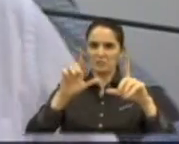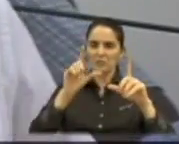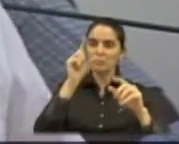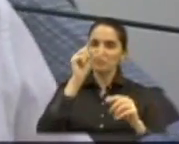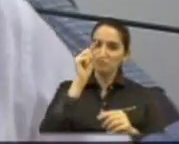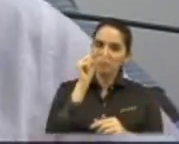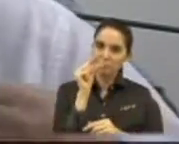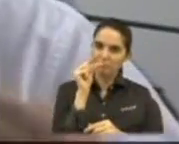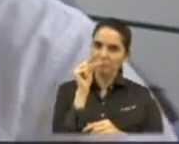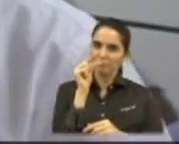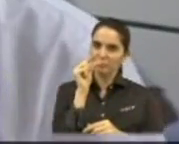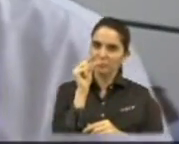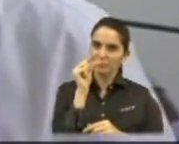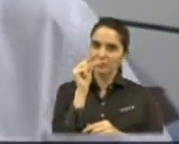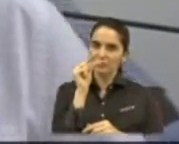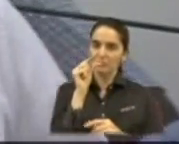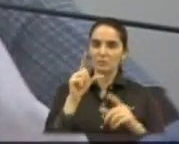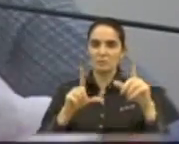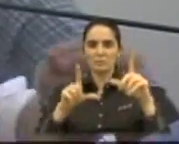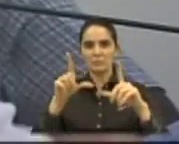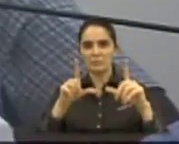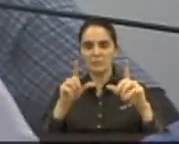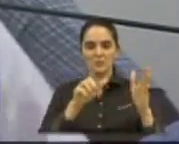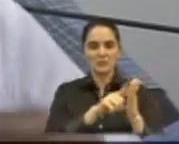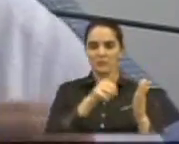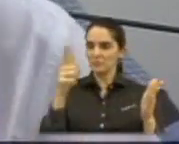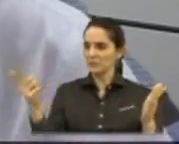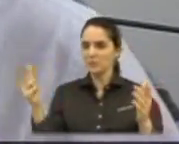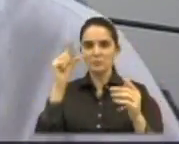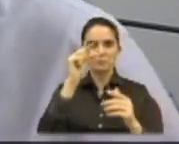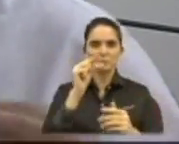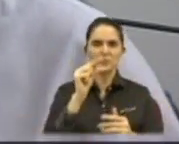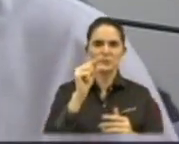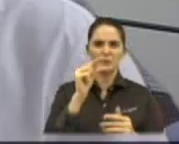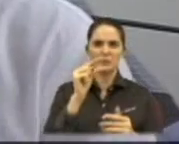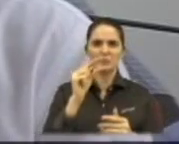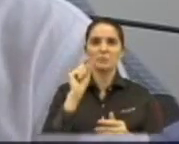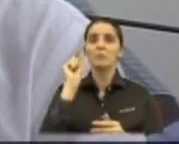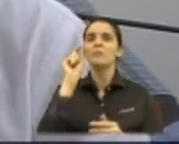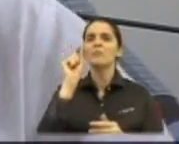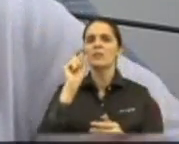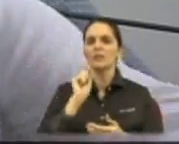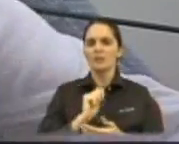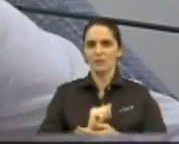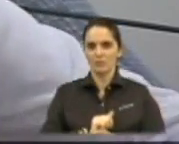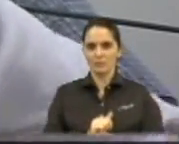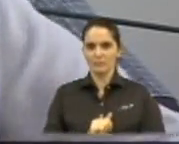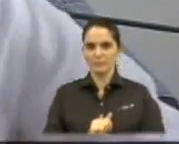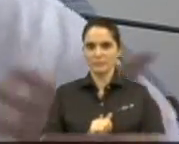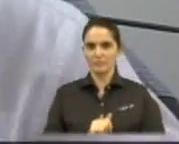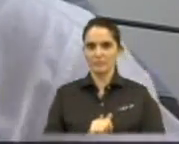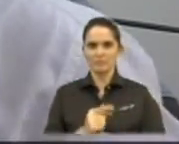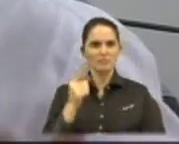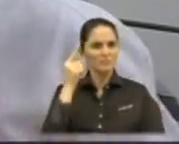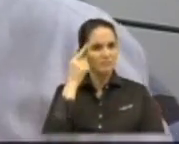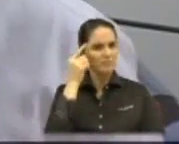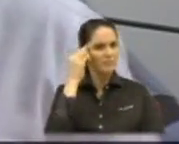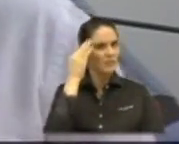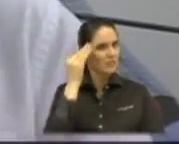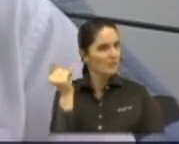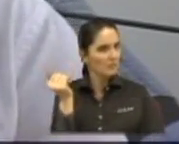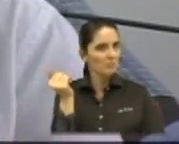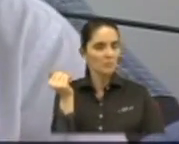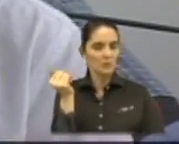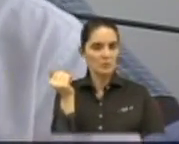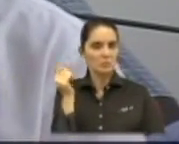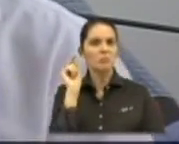pouco, diga-se de passagem, pela mídia, que nós não sabemos qual é o motivo, ou sabemos e fica um motivo